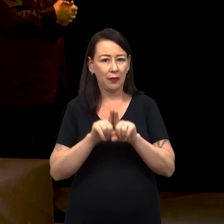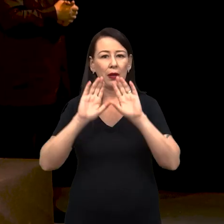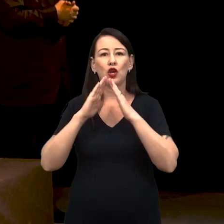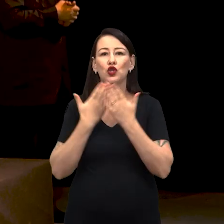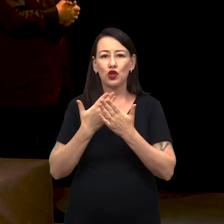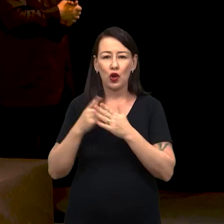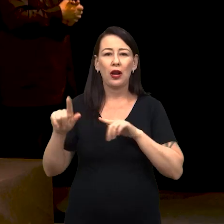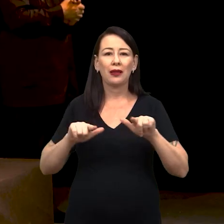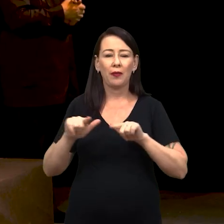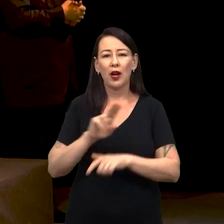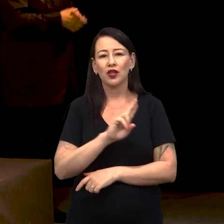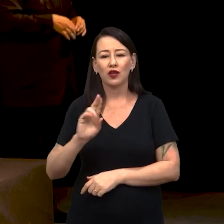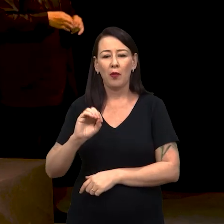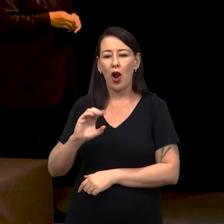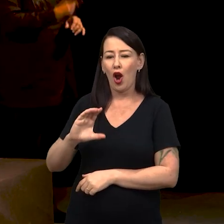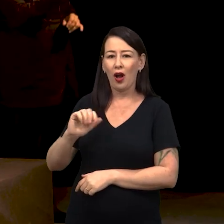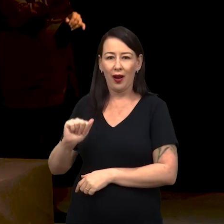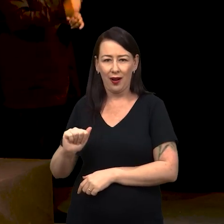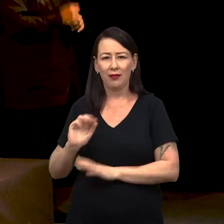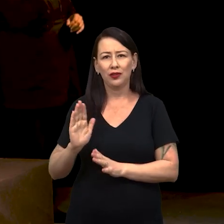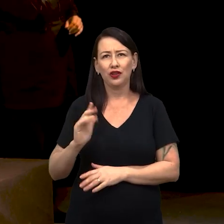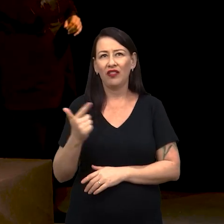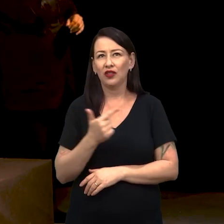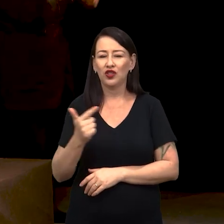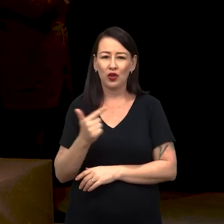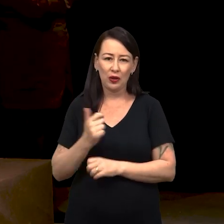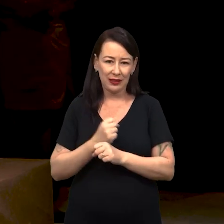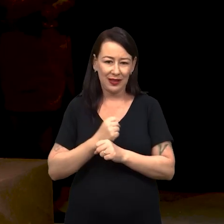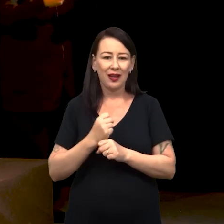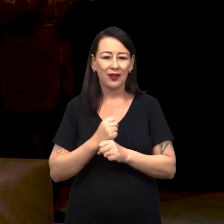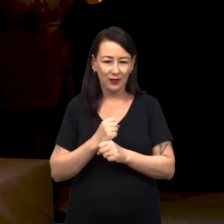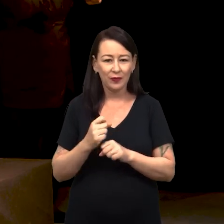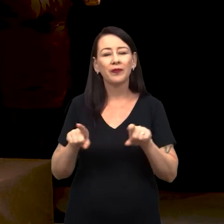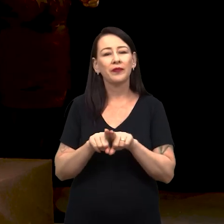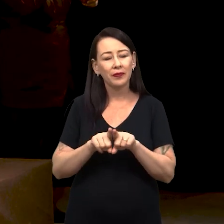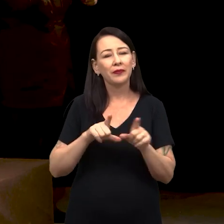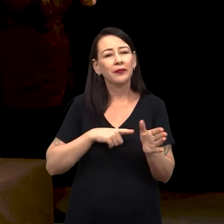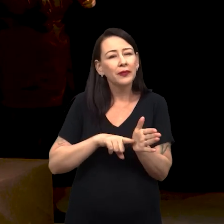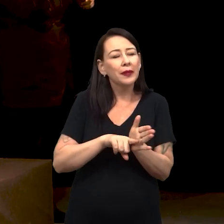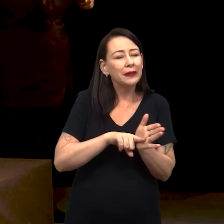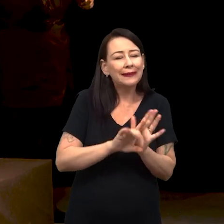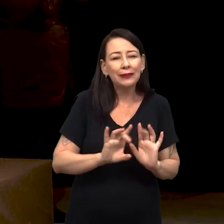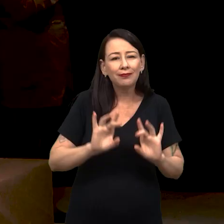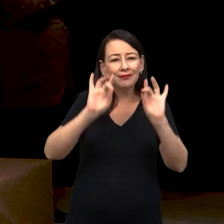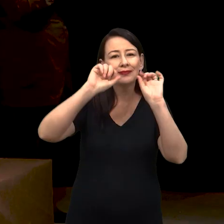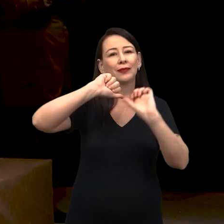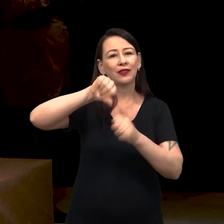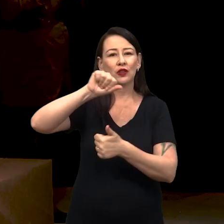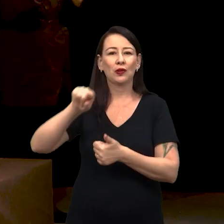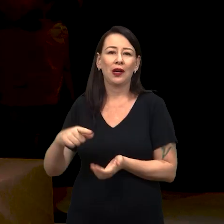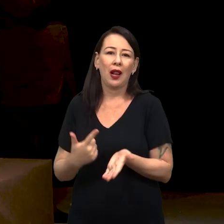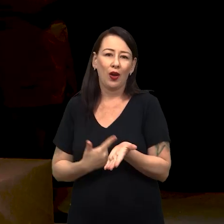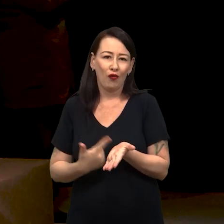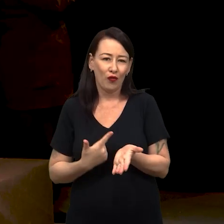A OCA também, a OCA Escola Cultural, que é esse espaço onde eu atuo há 22 anos, a gente também tem uma pesquisa preciosa que